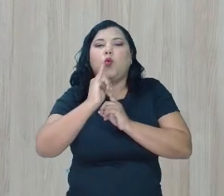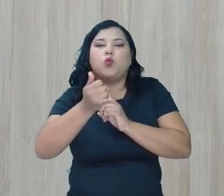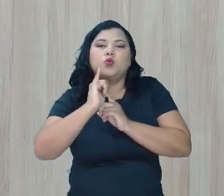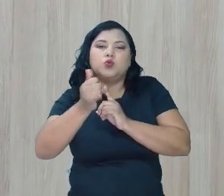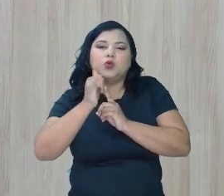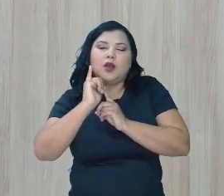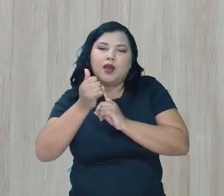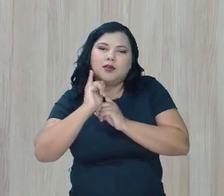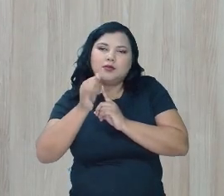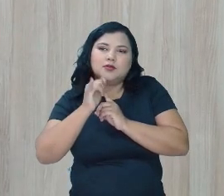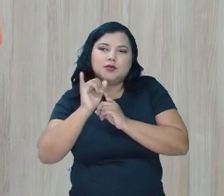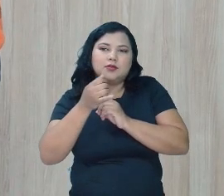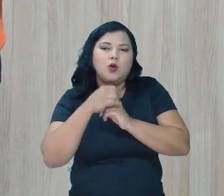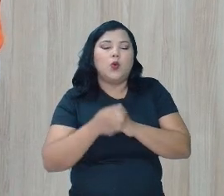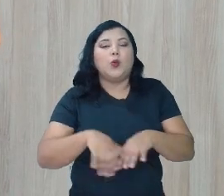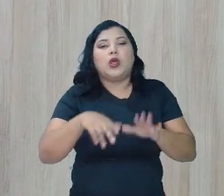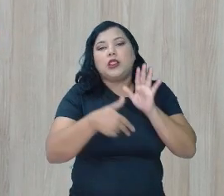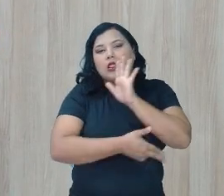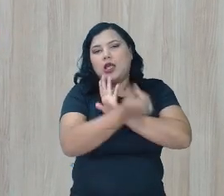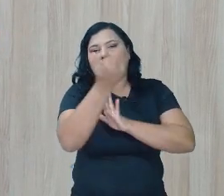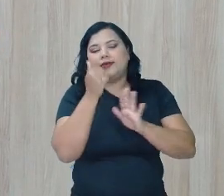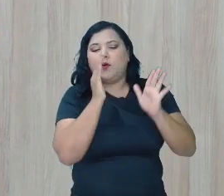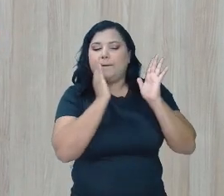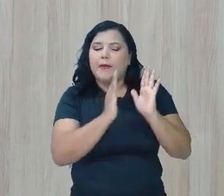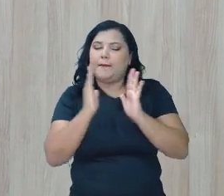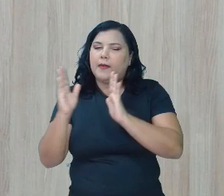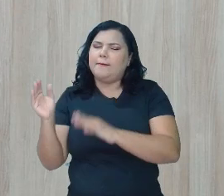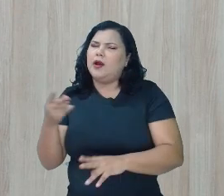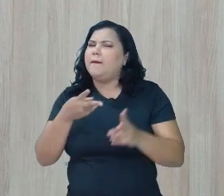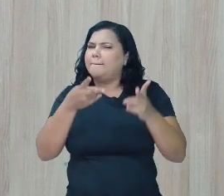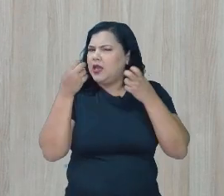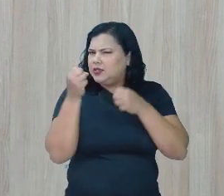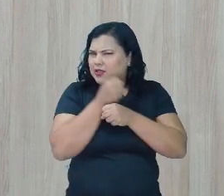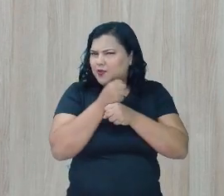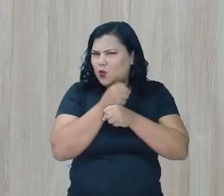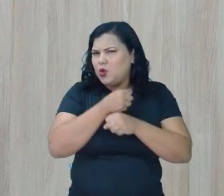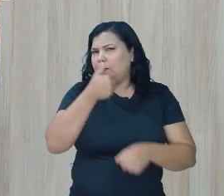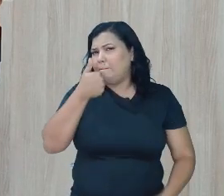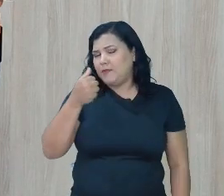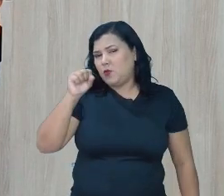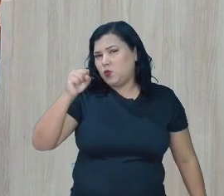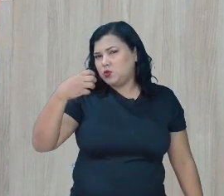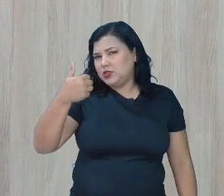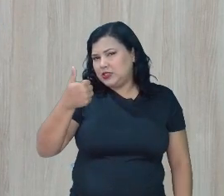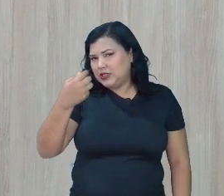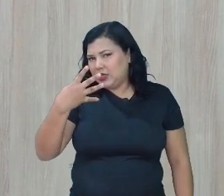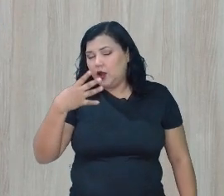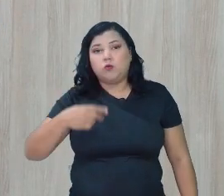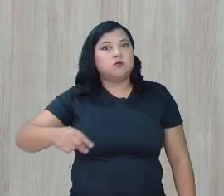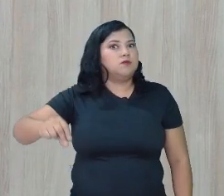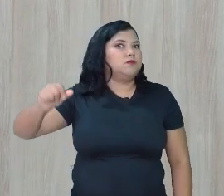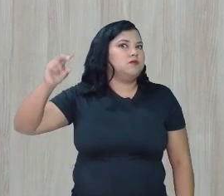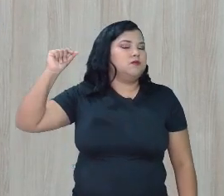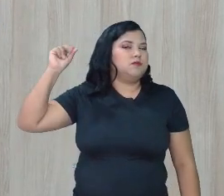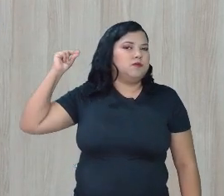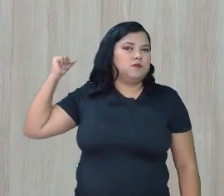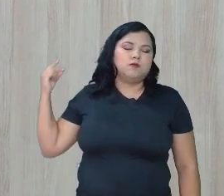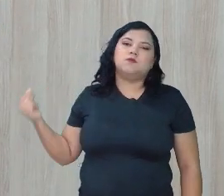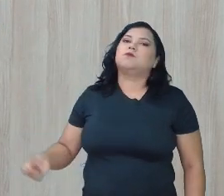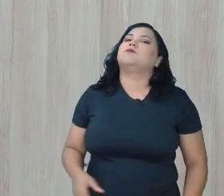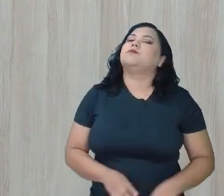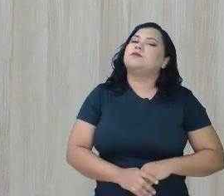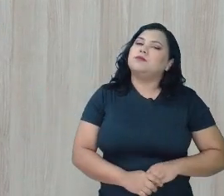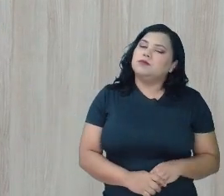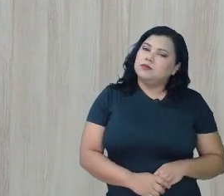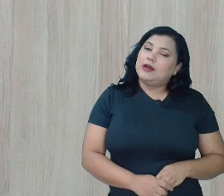aí, 1814, faz tempo, não é, pessoal? Então, é interessante, porque de lá